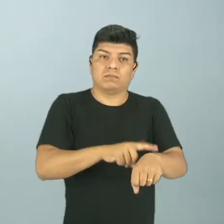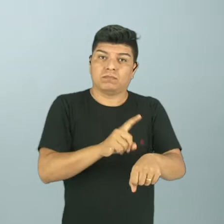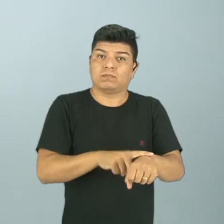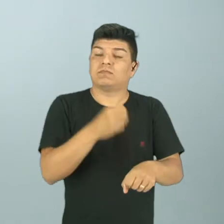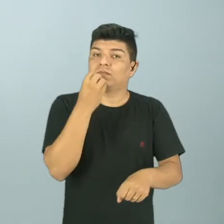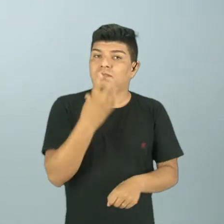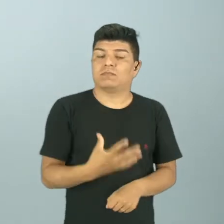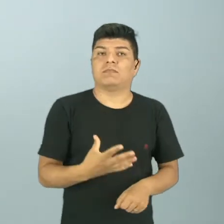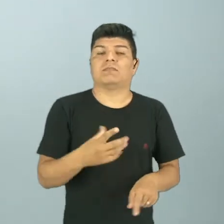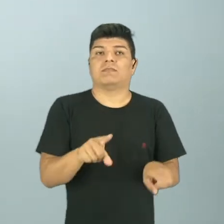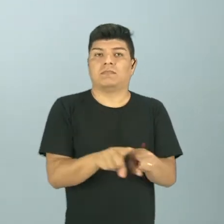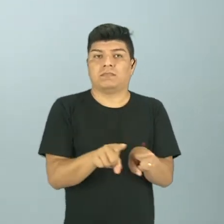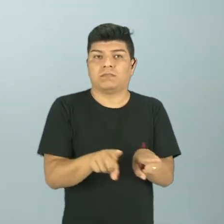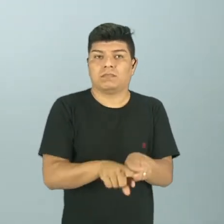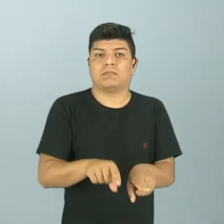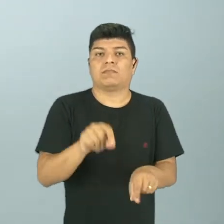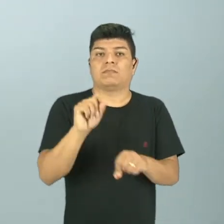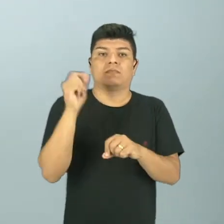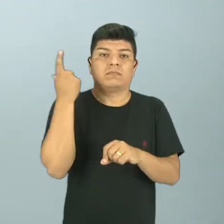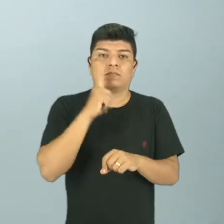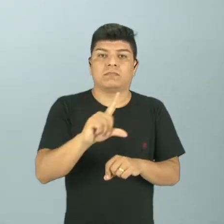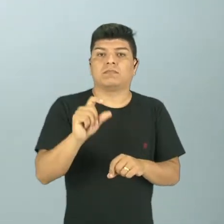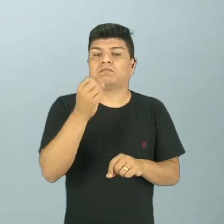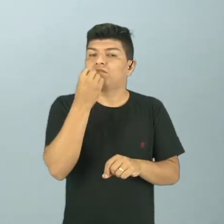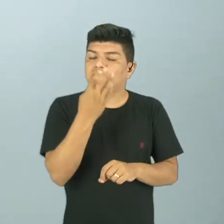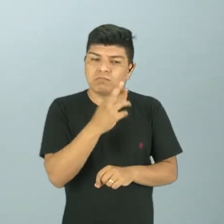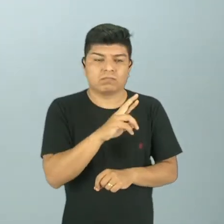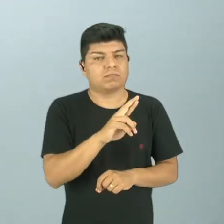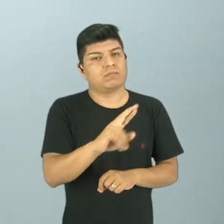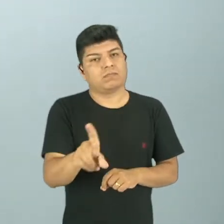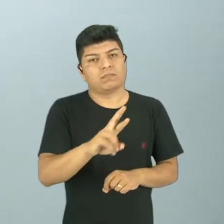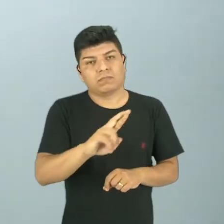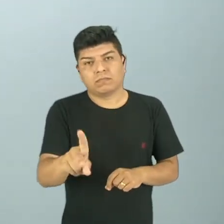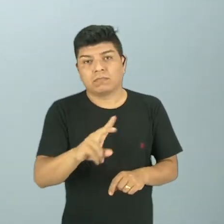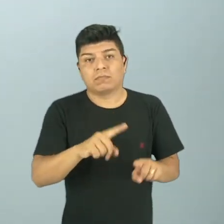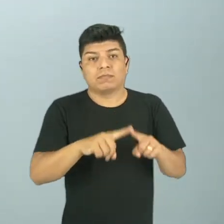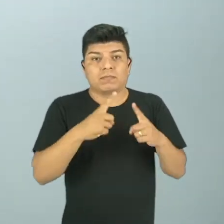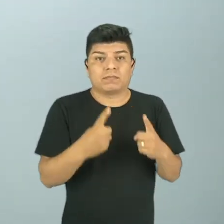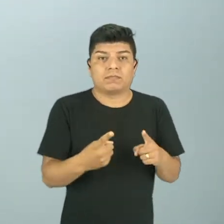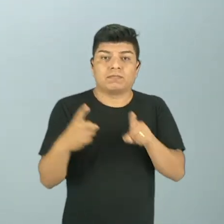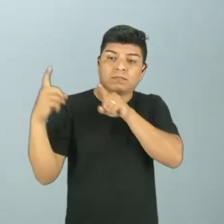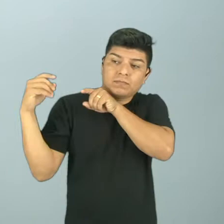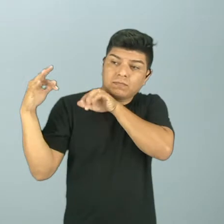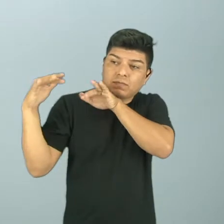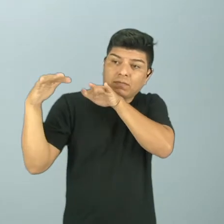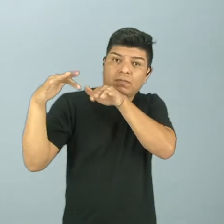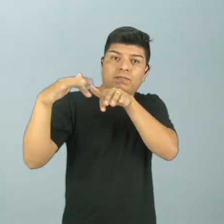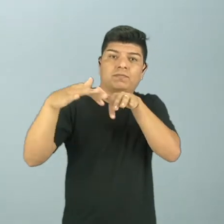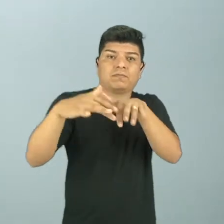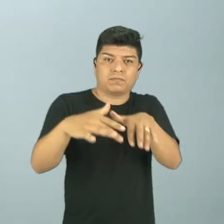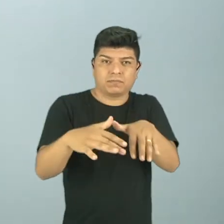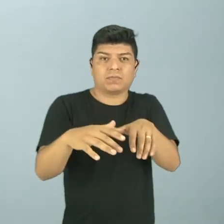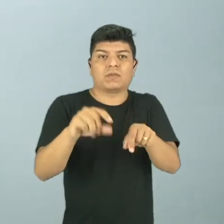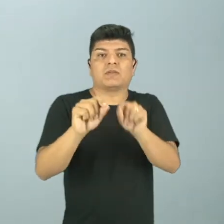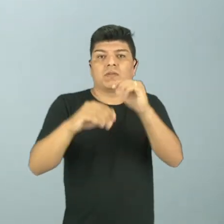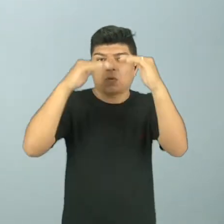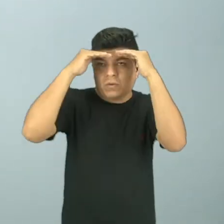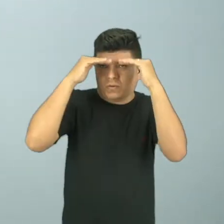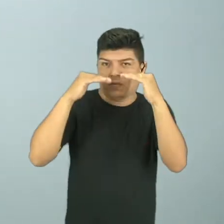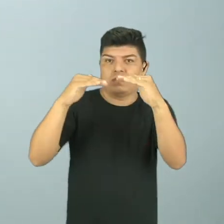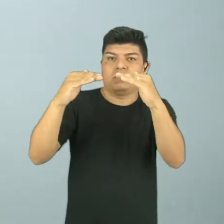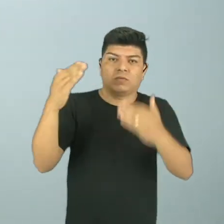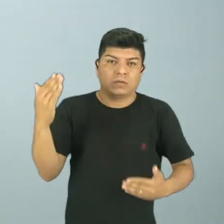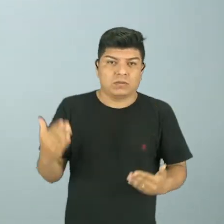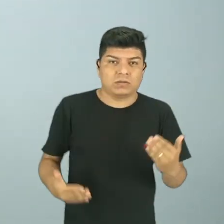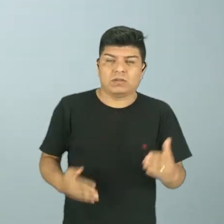aí, eles vão ter condições não tão boas, não é? Mas vão vir se submeter a esses serviços